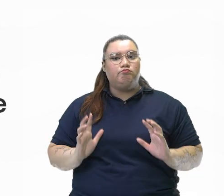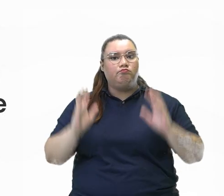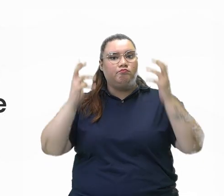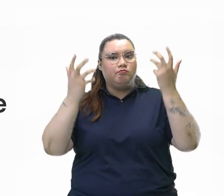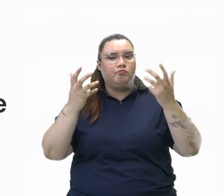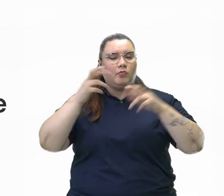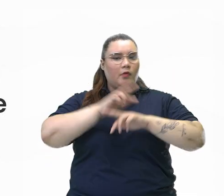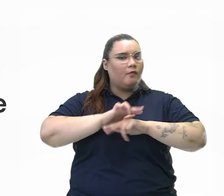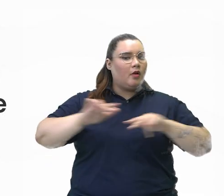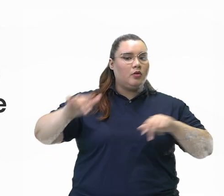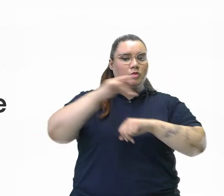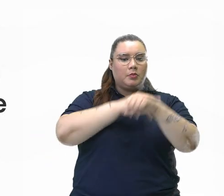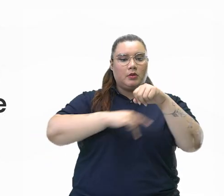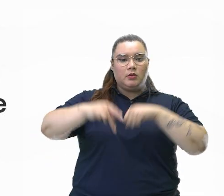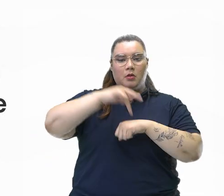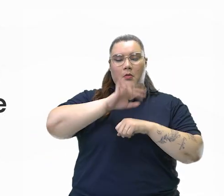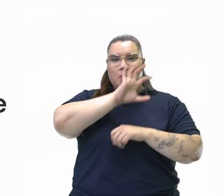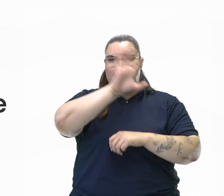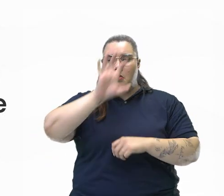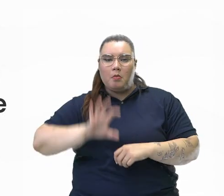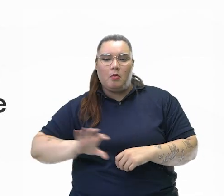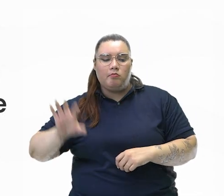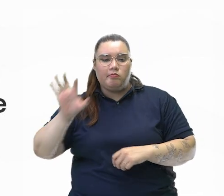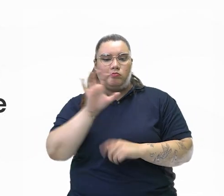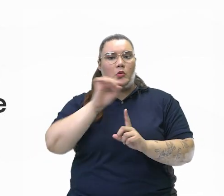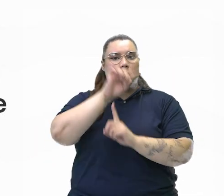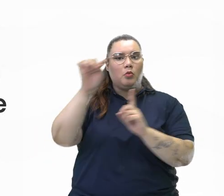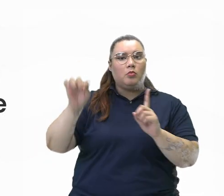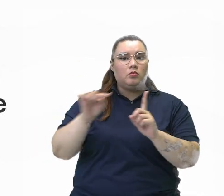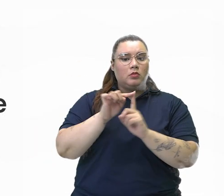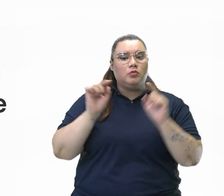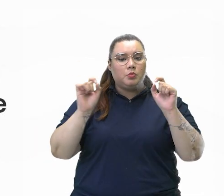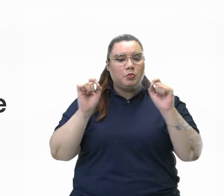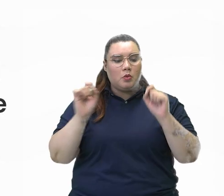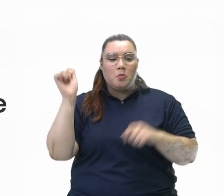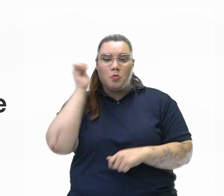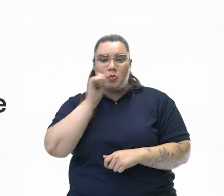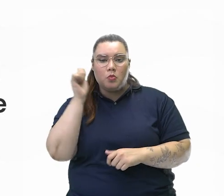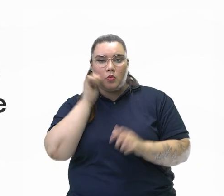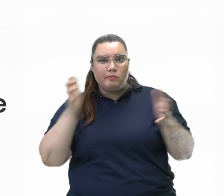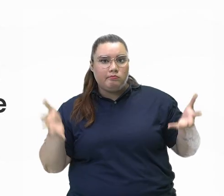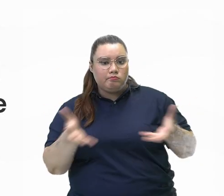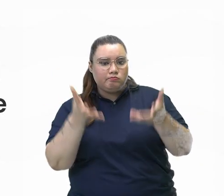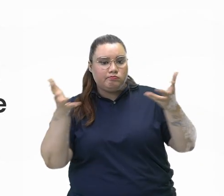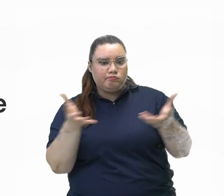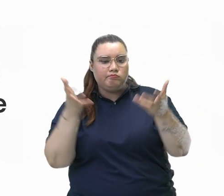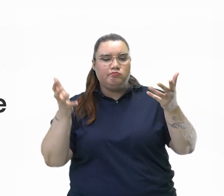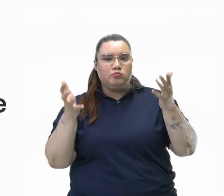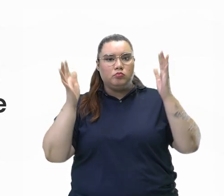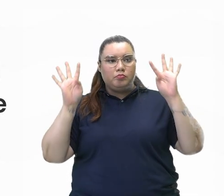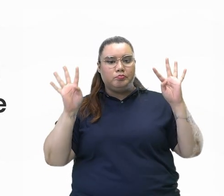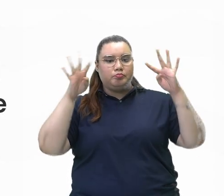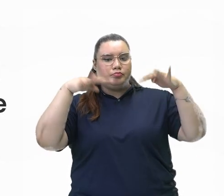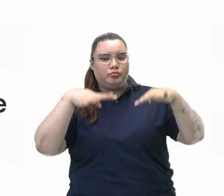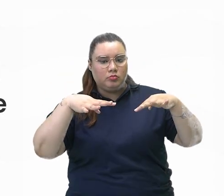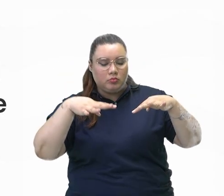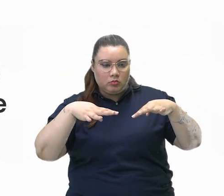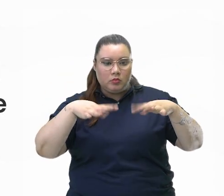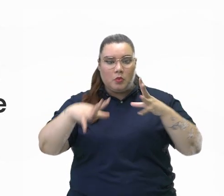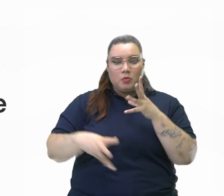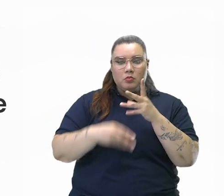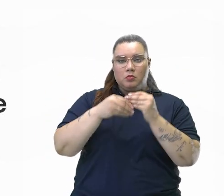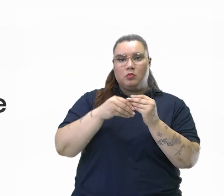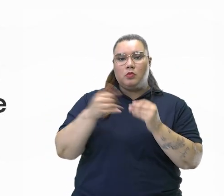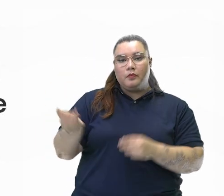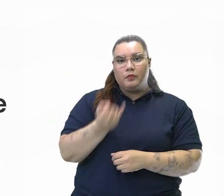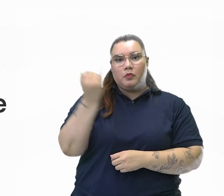Mulheres, o evento acontece em diversos países, com atividades que visam dar visibilidade ao